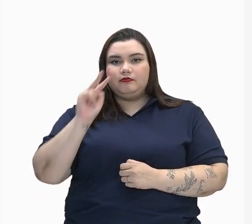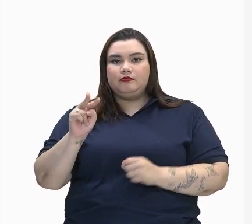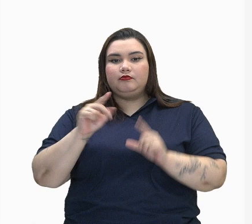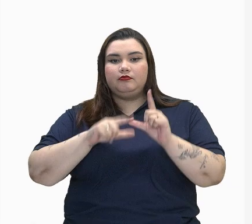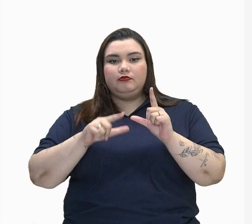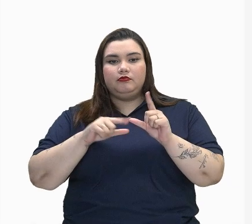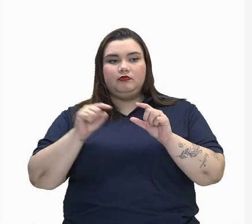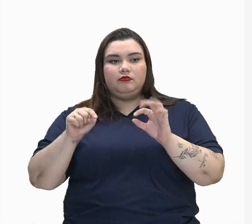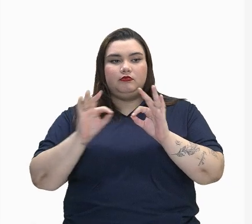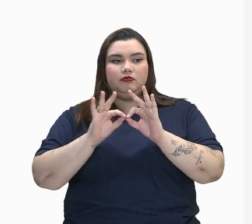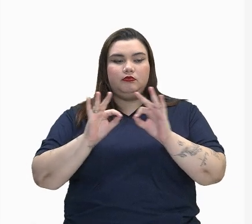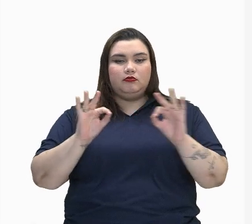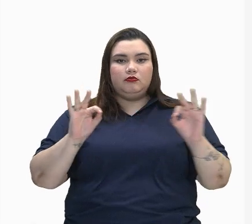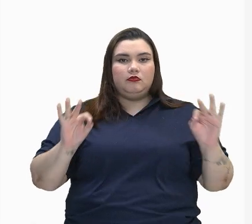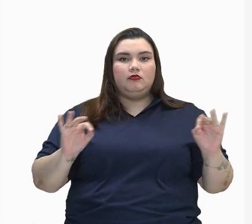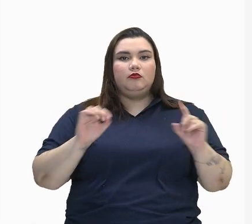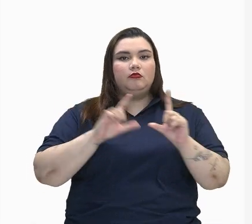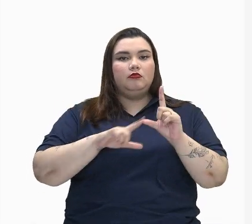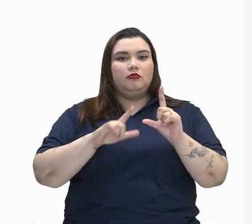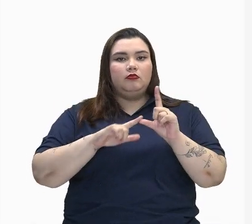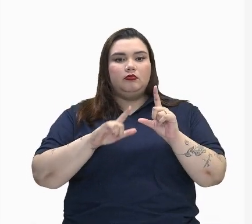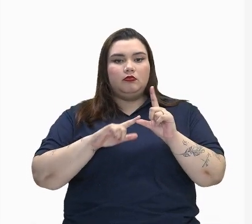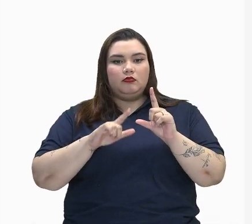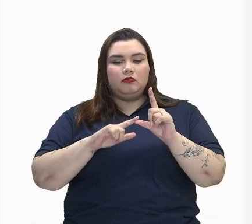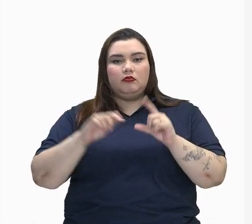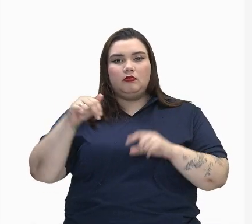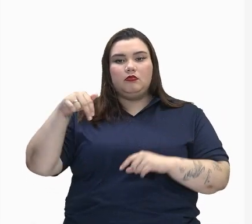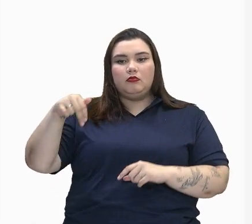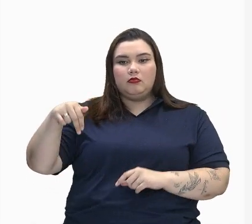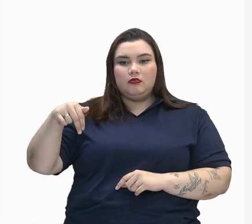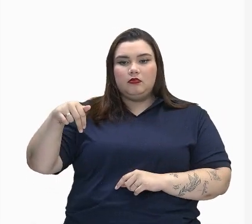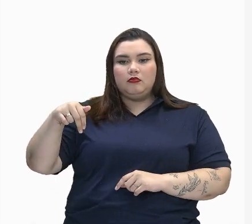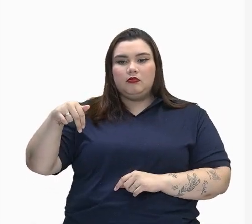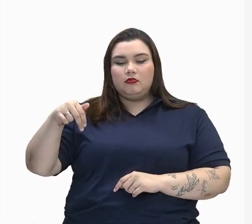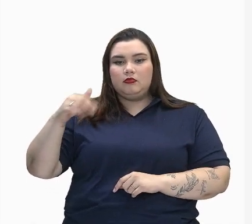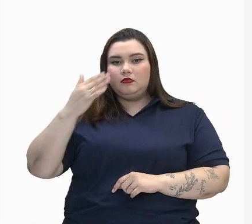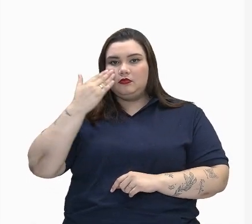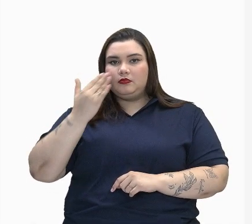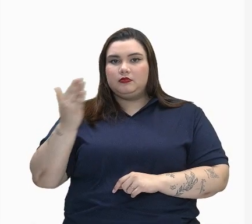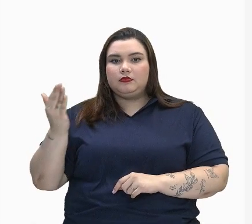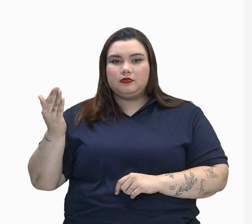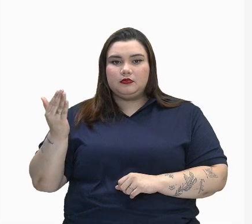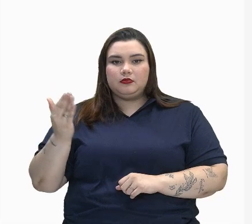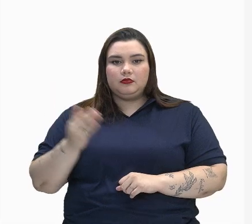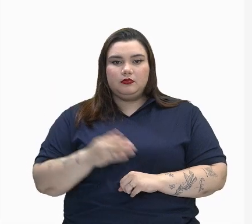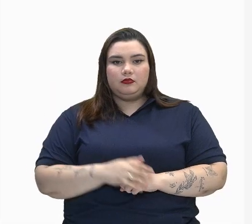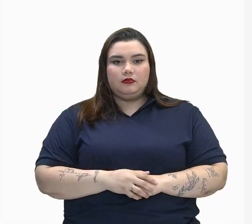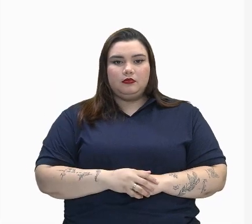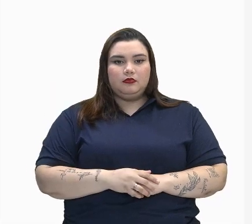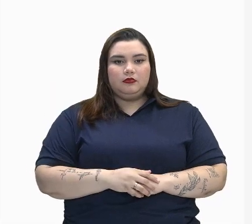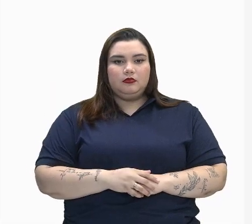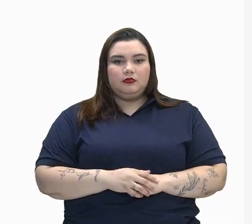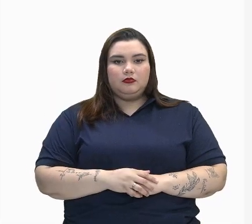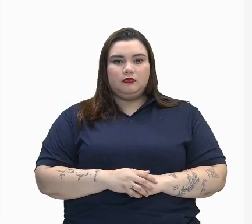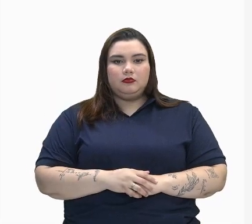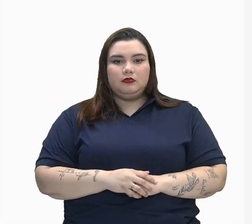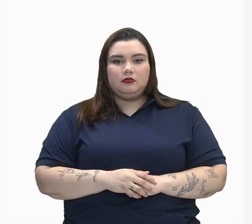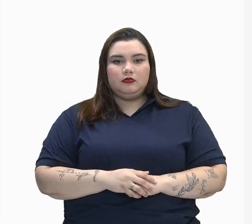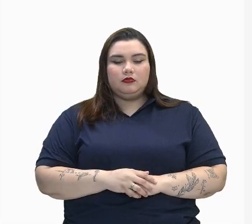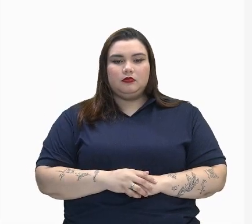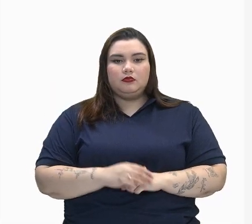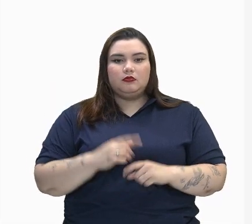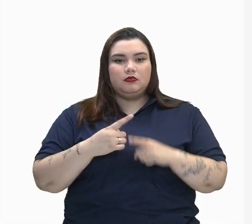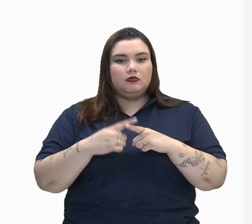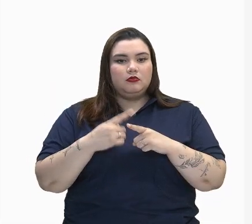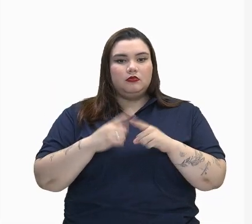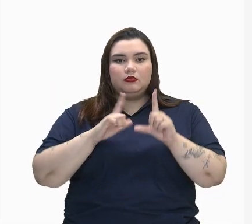reta numérica que a letra que mais se aproxima, então, aí do valor de raiz de 10 é a letra N, porque a